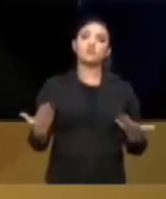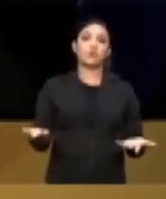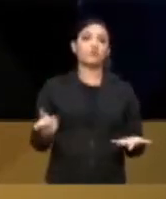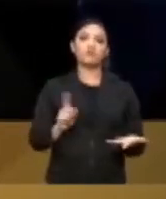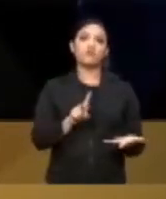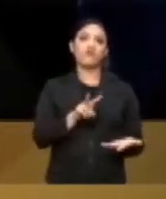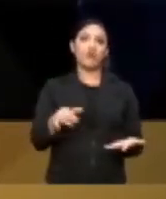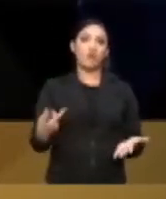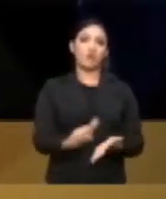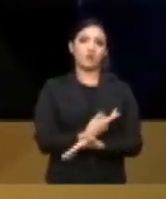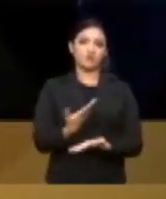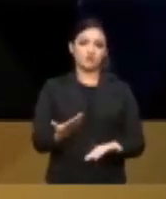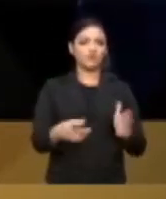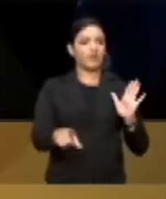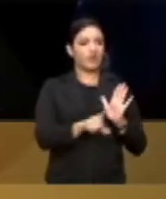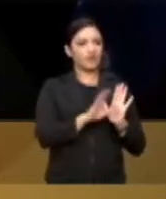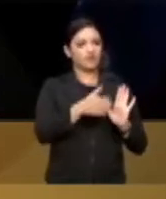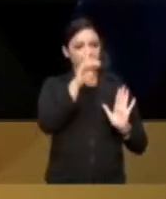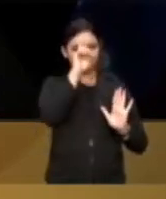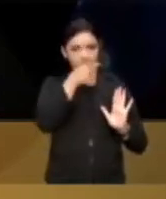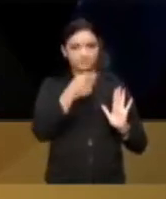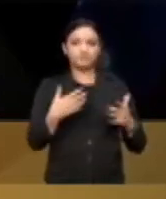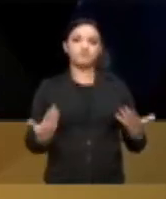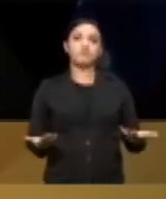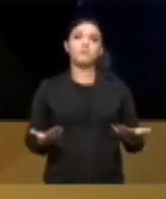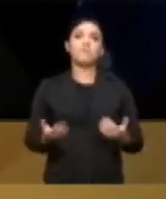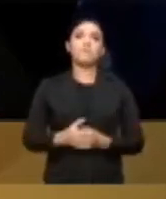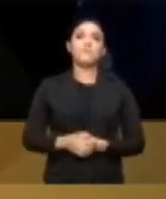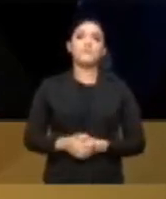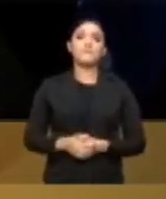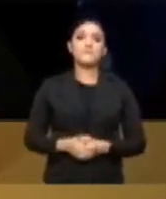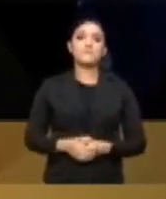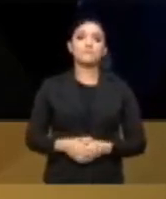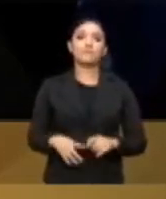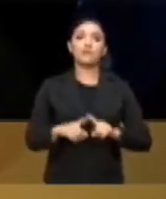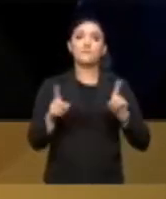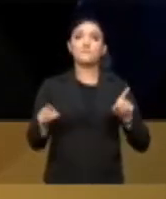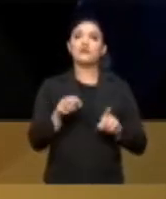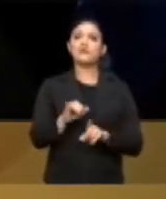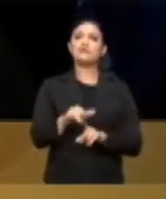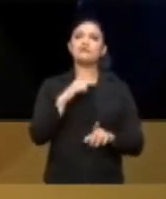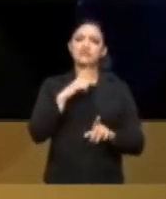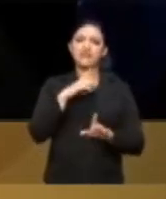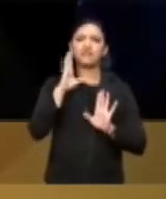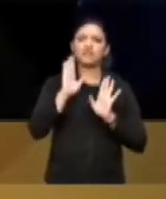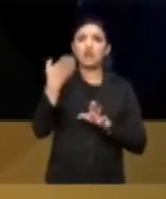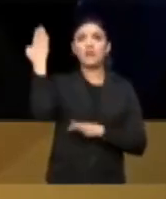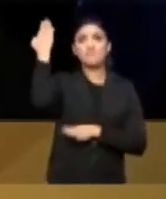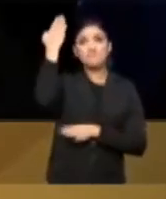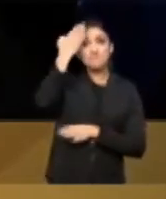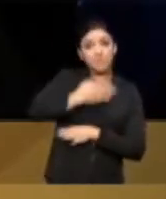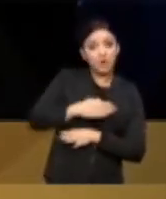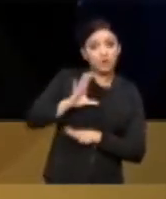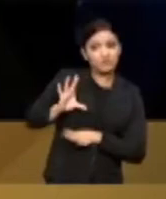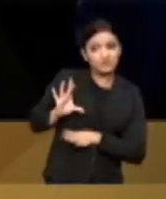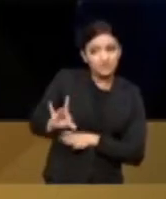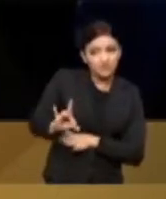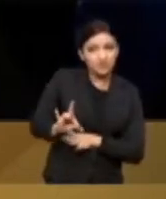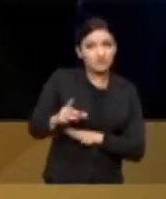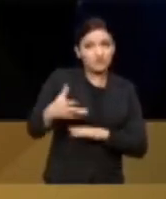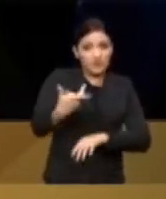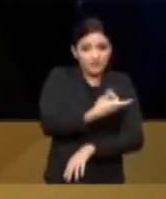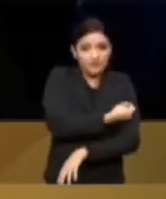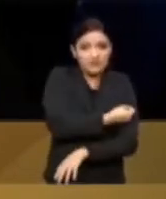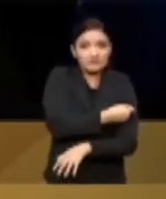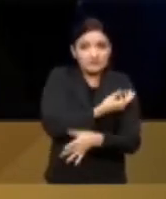ocorrer. É o que a própria lei estabelece. De outra forma, havendo evidência científica da eficácia da imunização, a